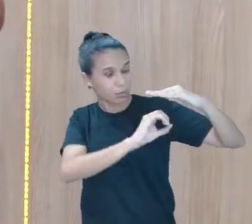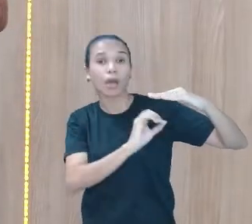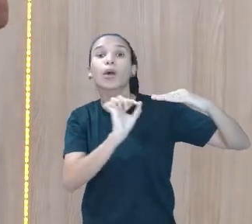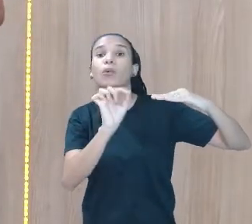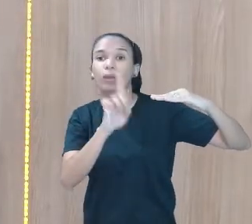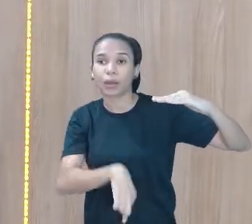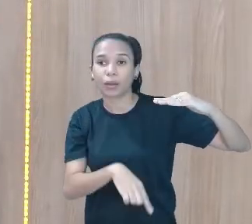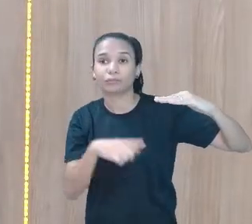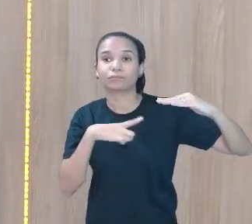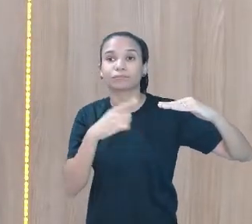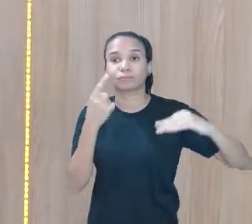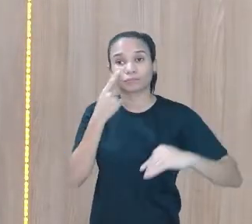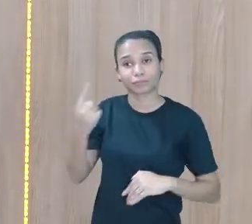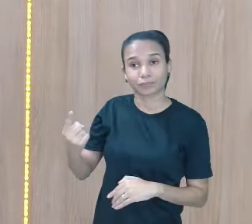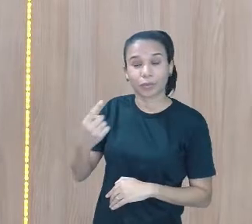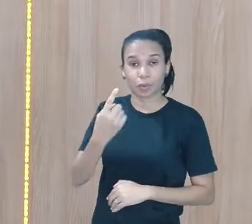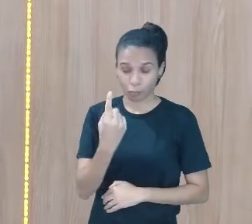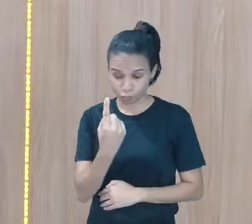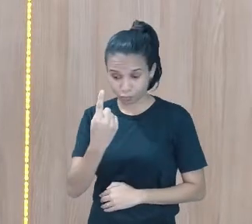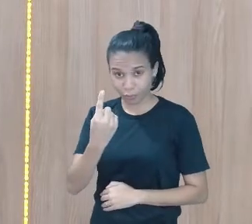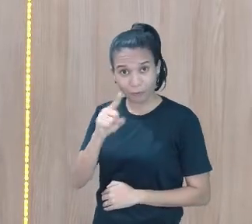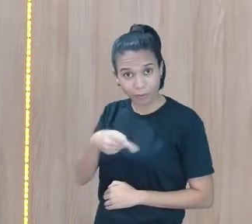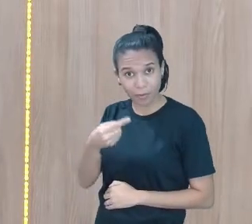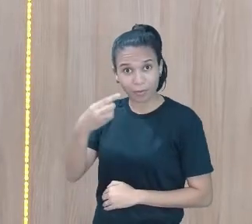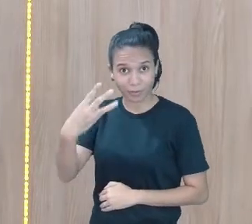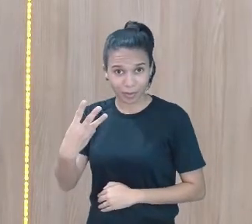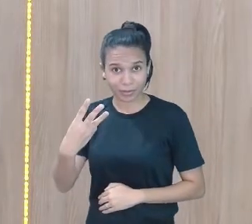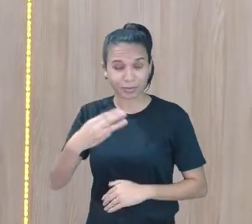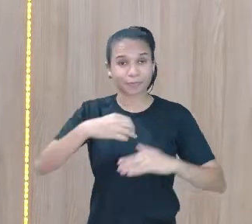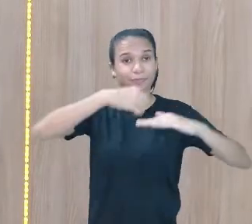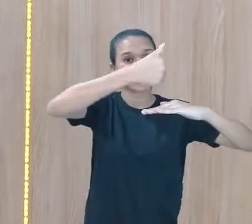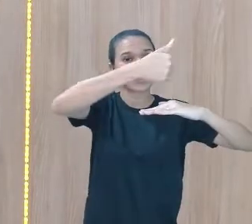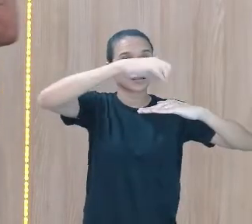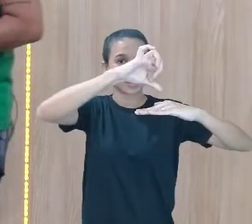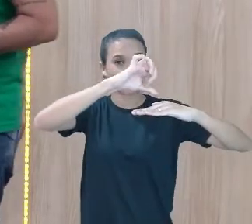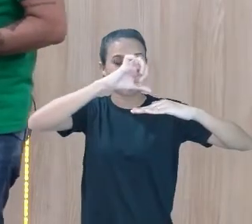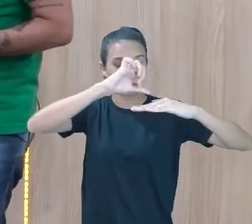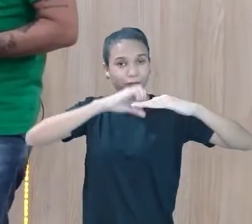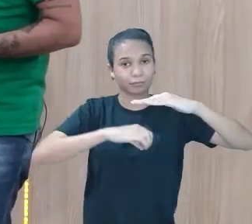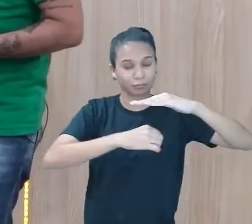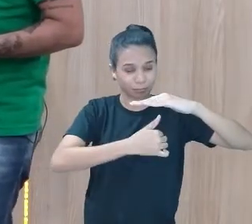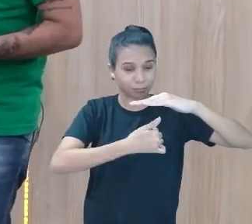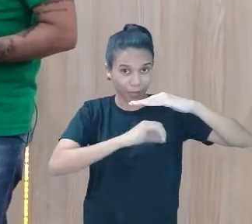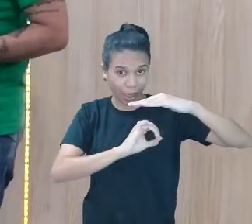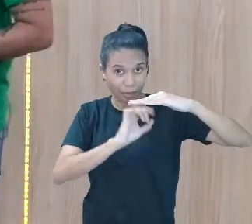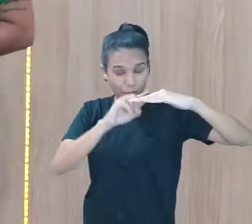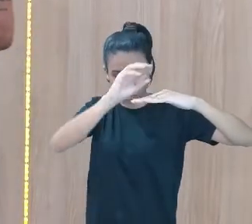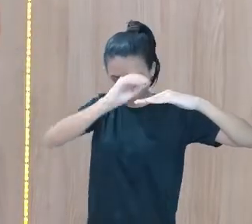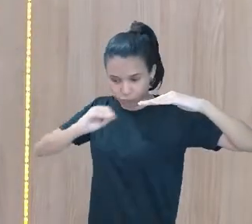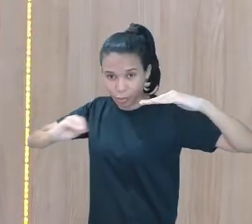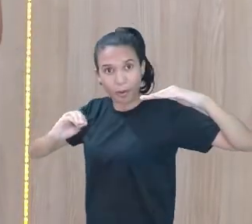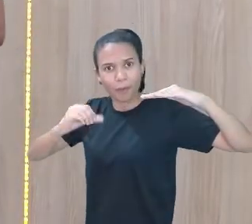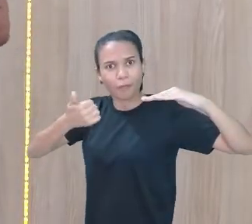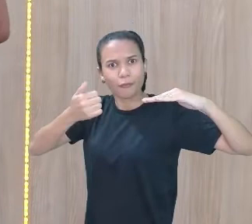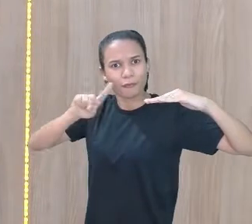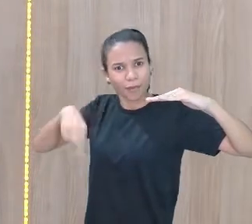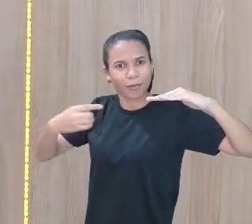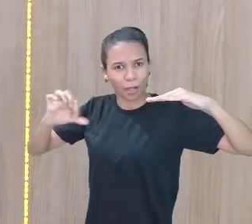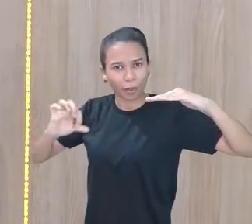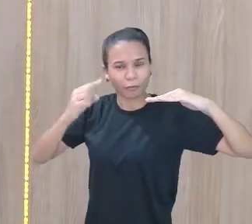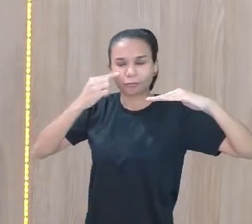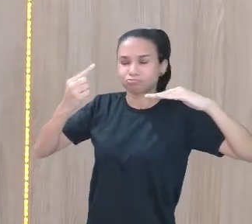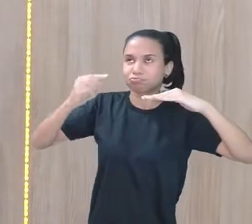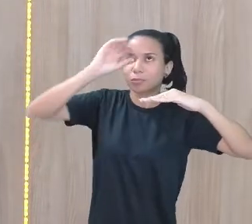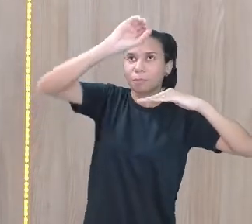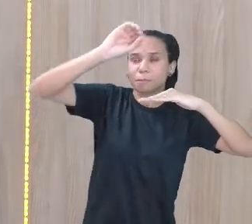vai ser, no caso aqui, o 1,3. 19 sobre 10, 1,9 e 11 sobre